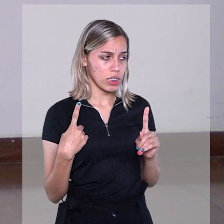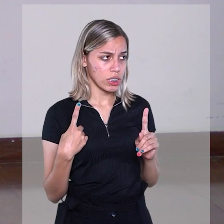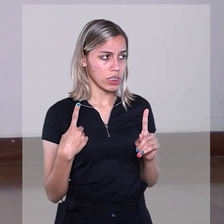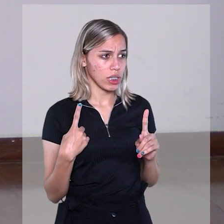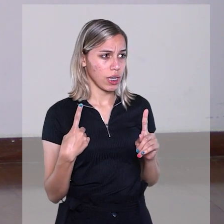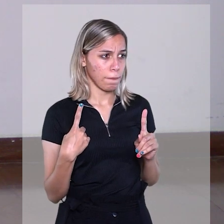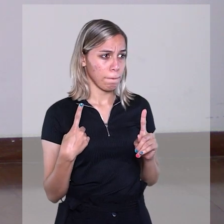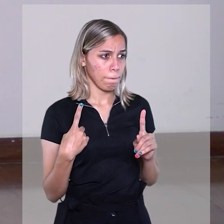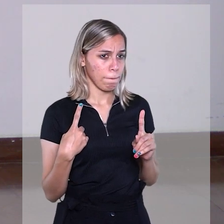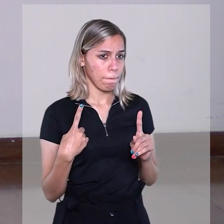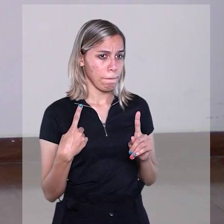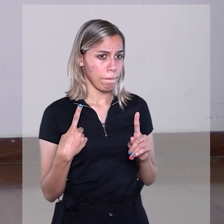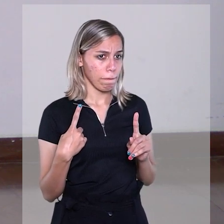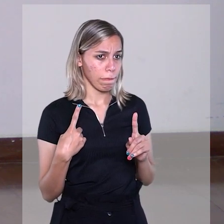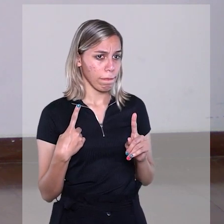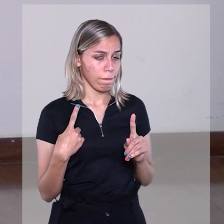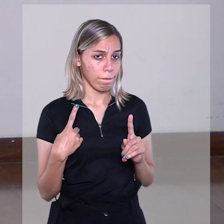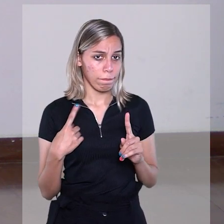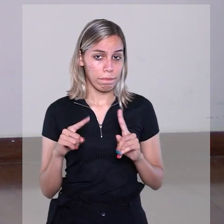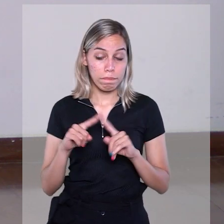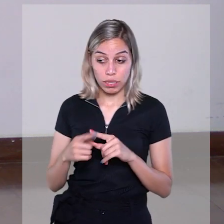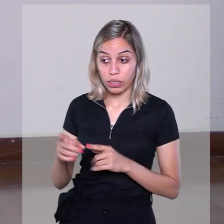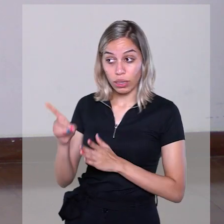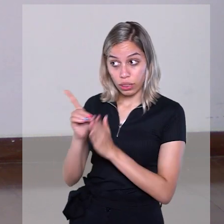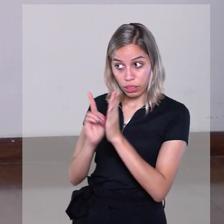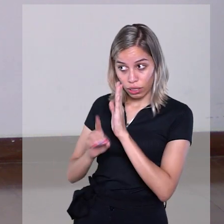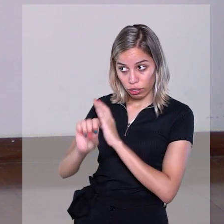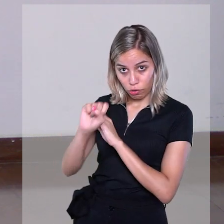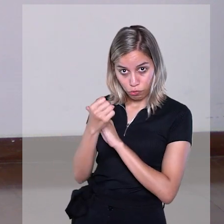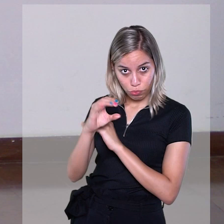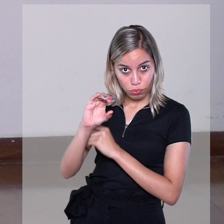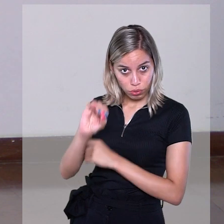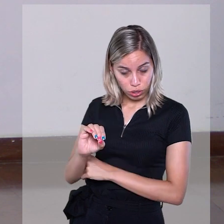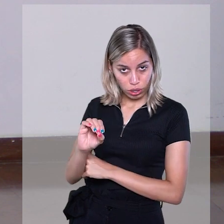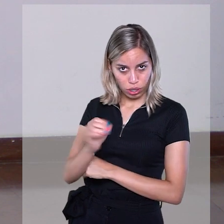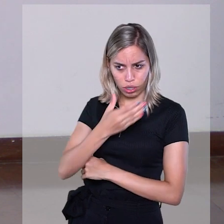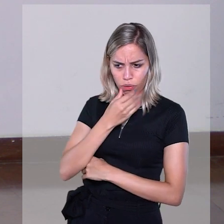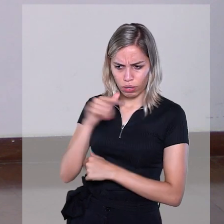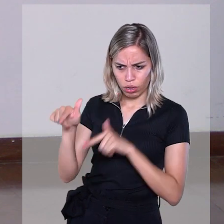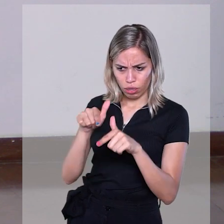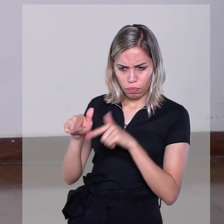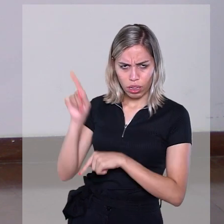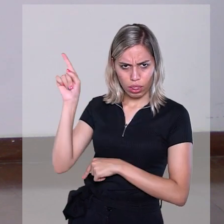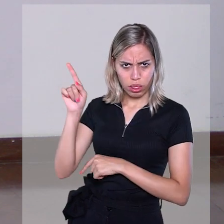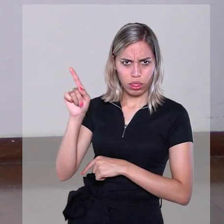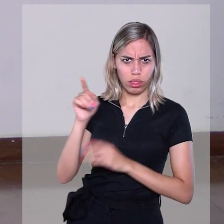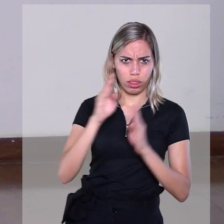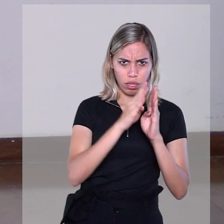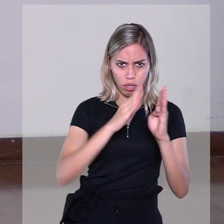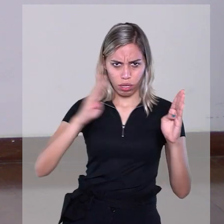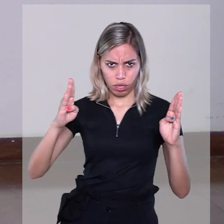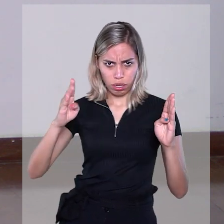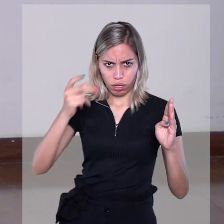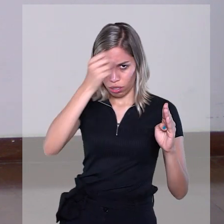já desde a década de 80, quando eu pude trabalhar na biblioteca pública, professor Luiz de Bessa, eu